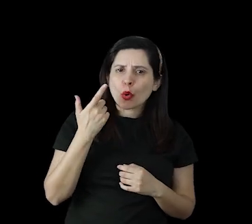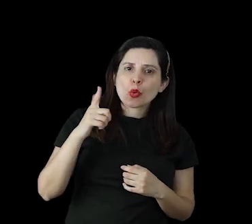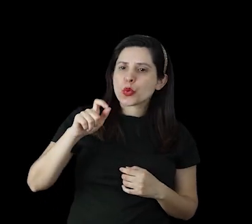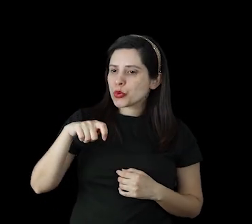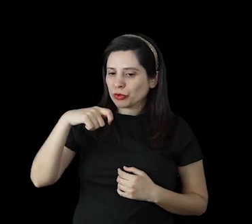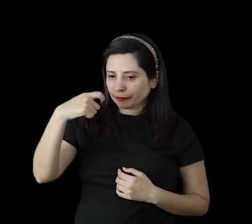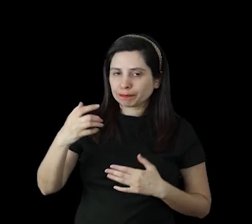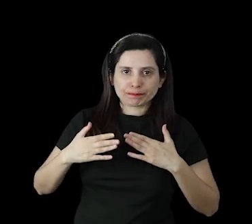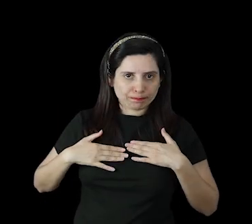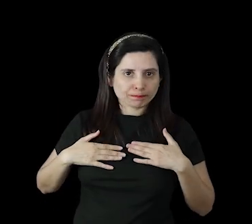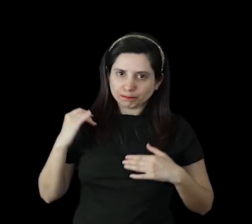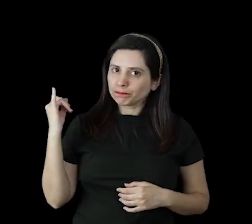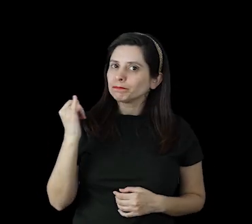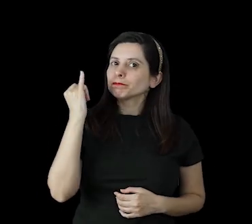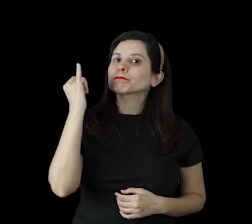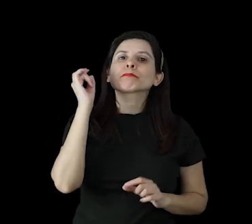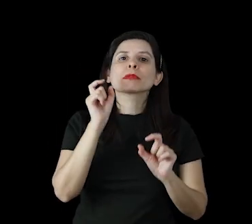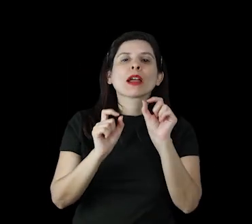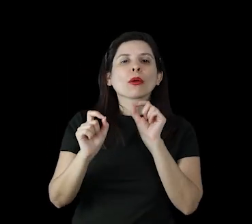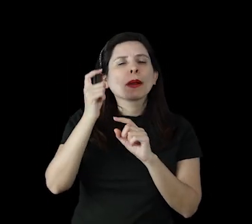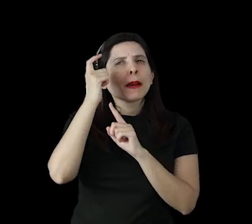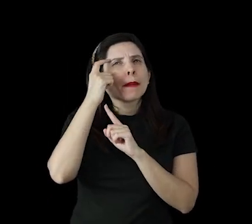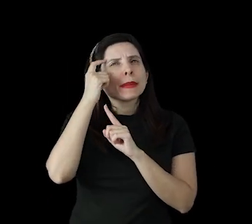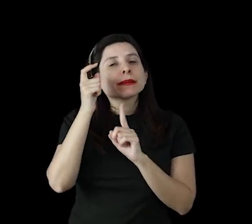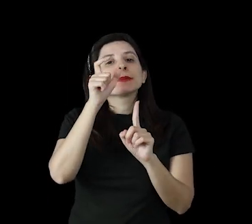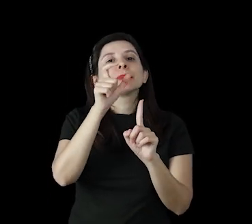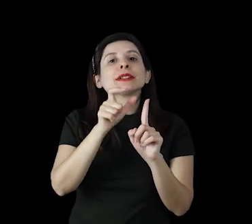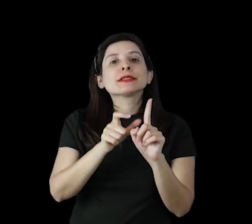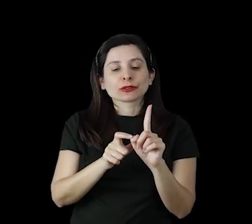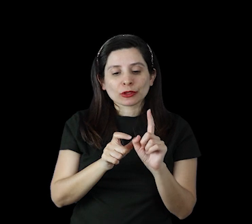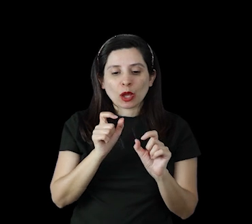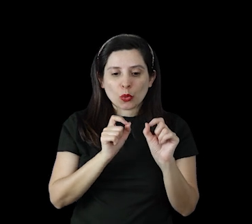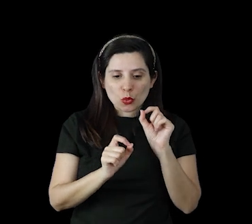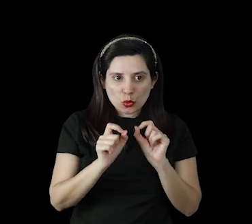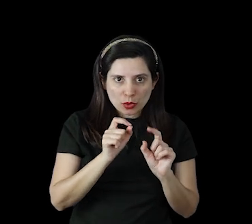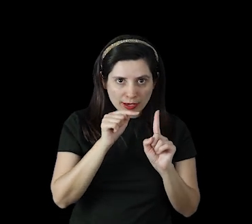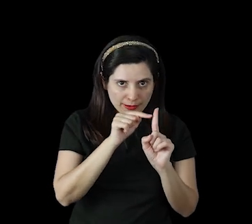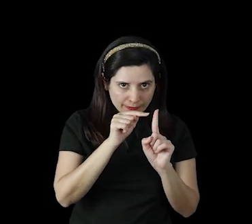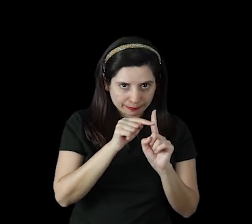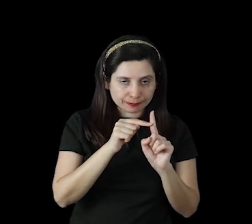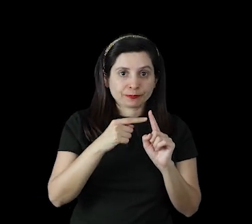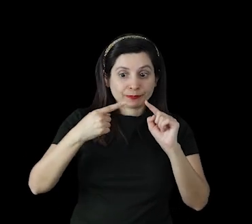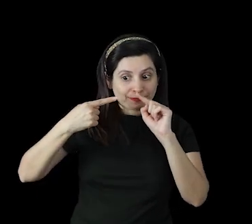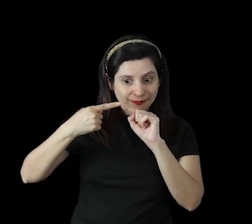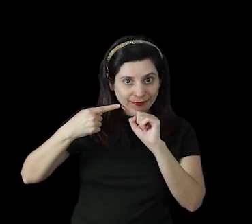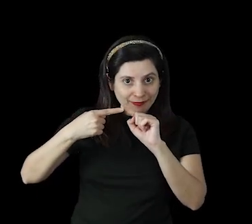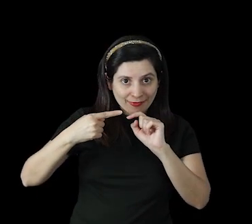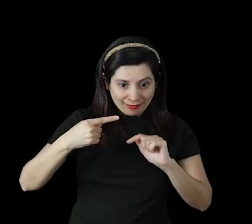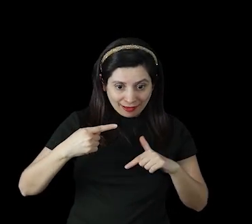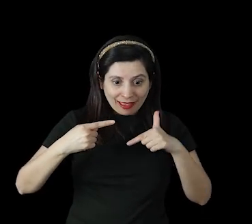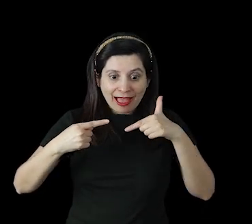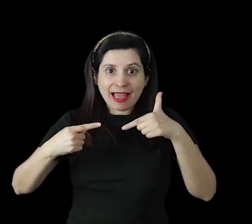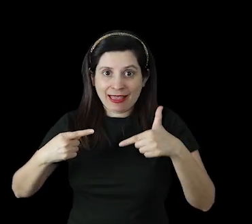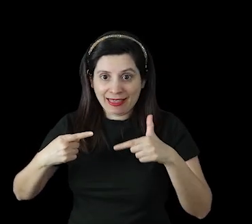mim é fundamental, é a gente pensar personagem ativo e pensar personagem